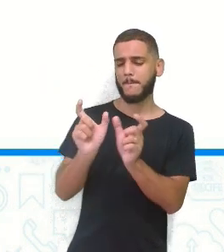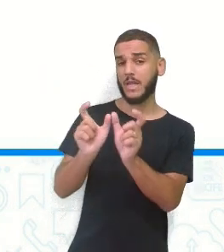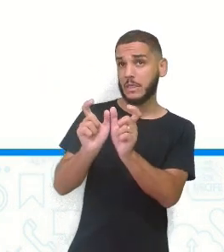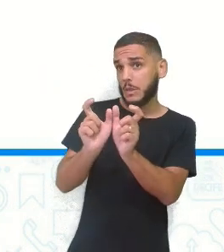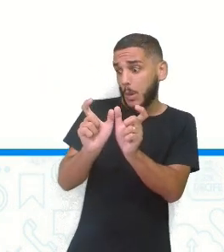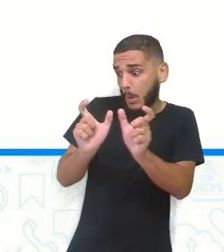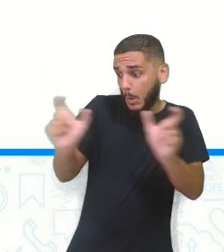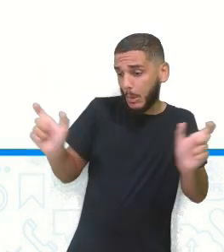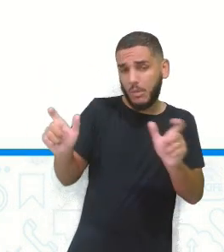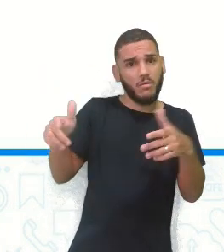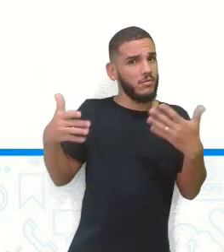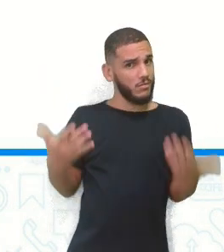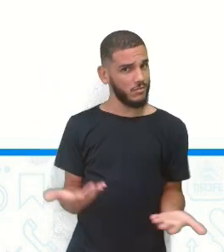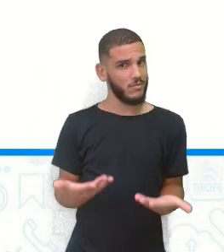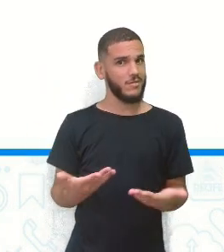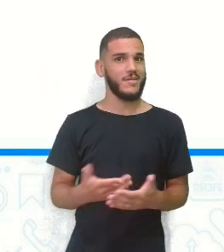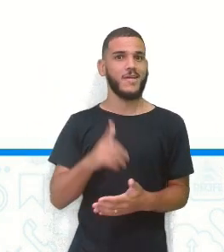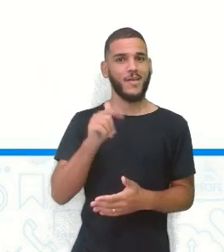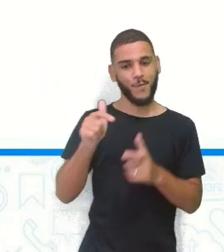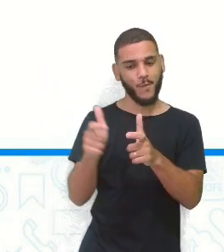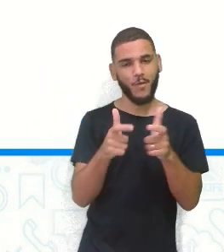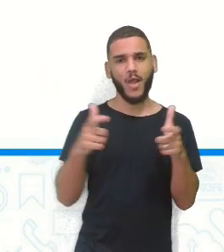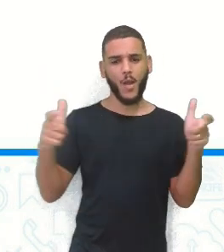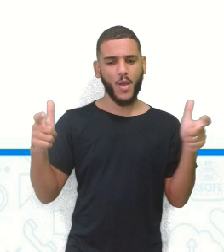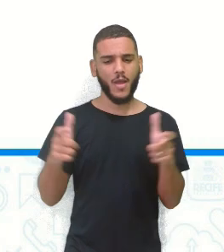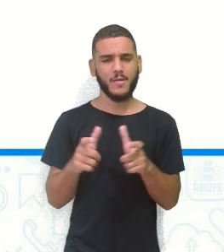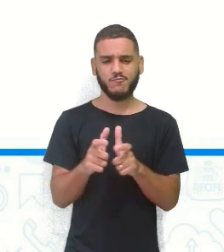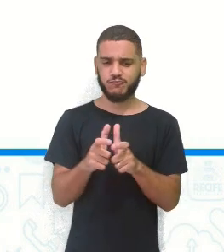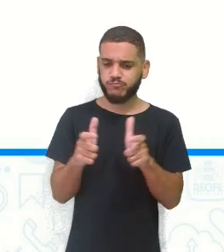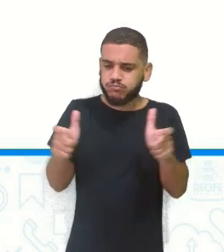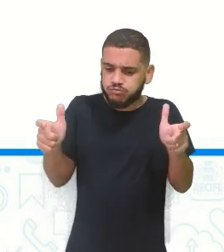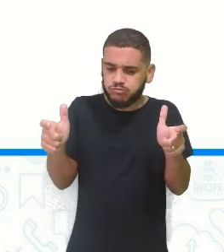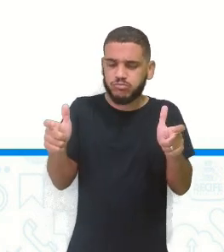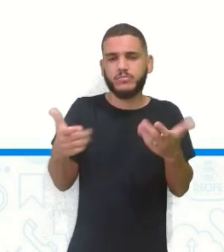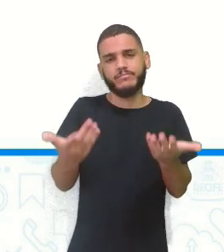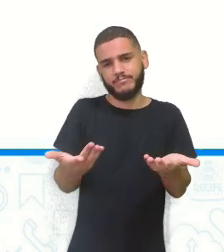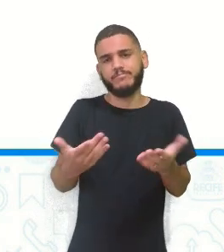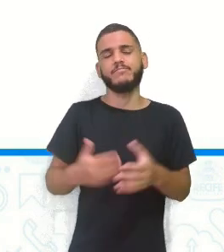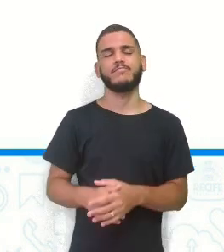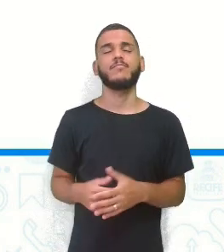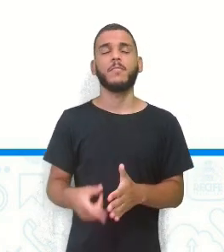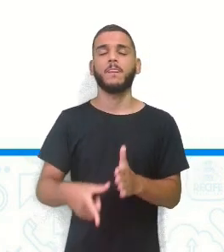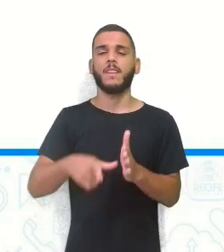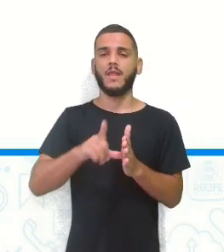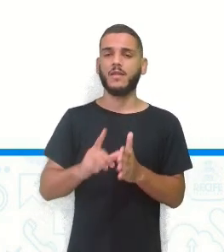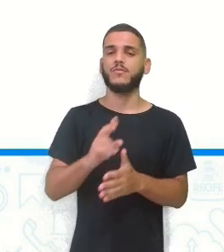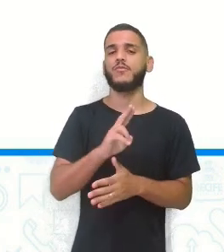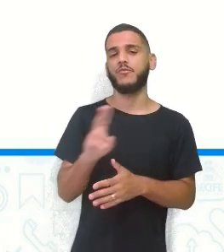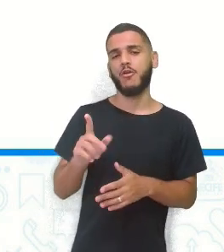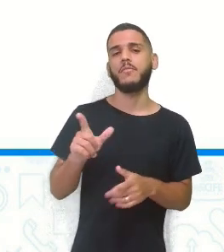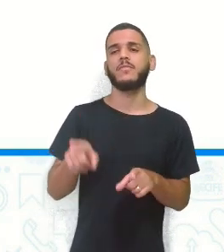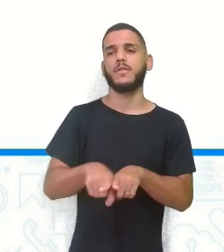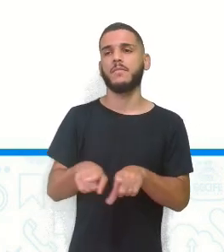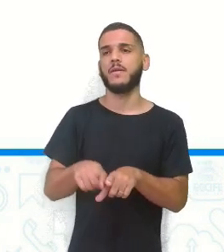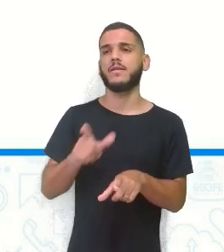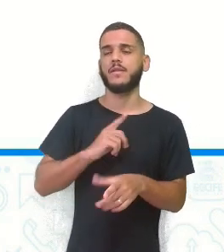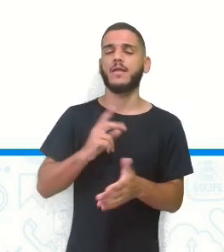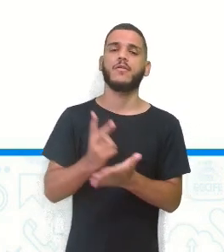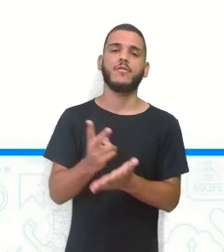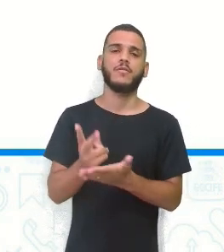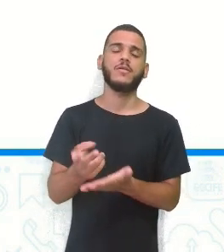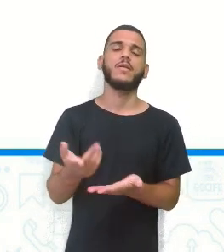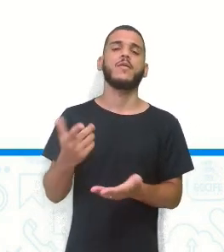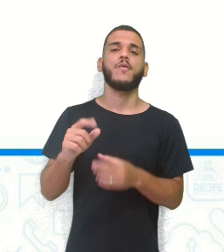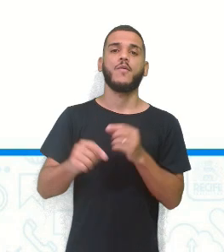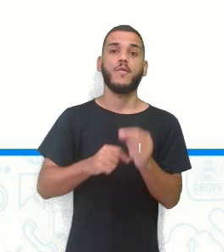que cresceu dessa forma que a gente sabe. E antes desse nome que você colocou, já tinha um outro, que tinha a continuação, dos